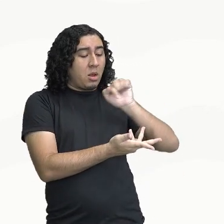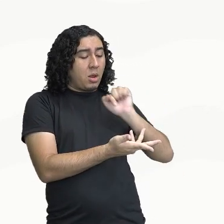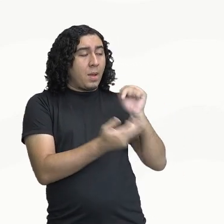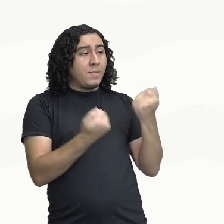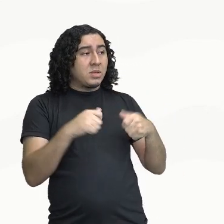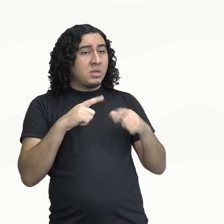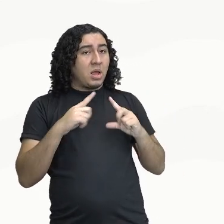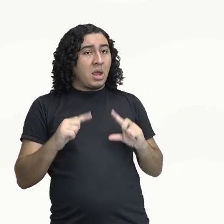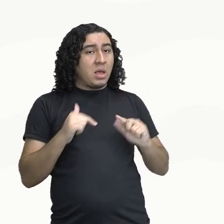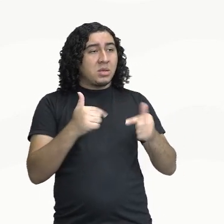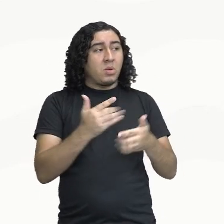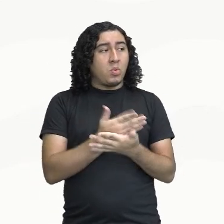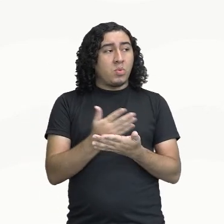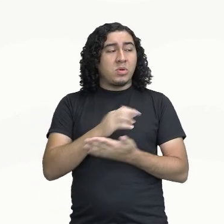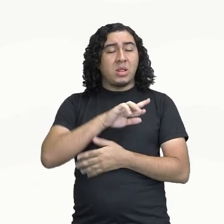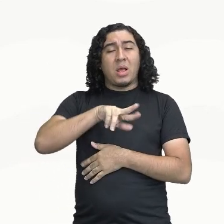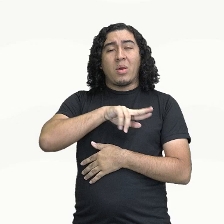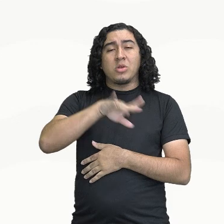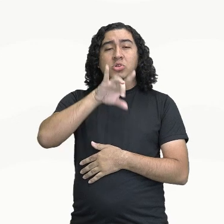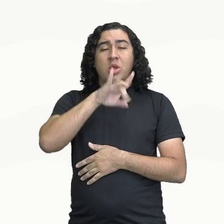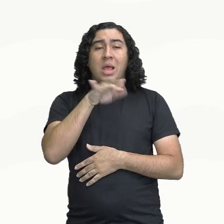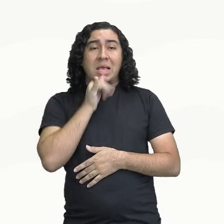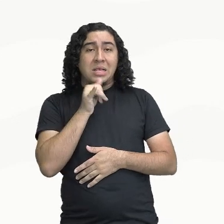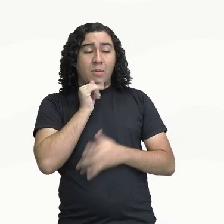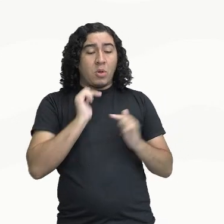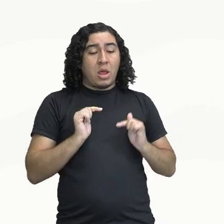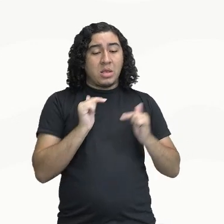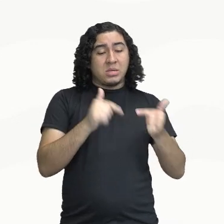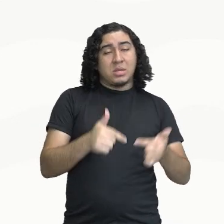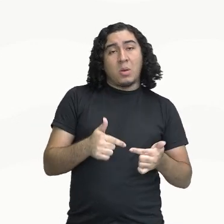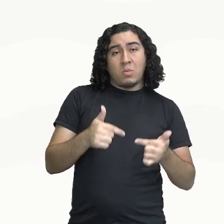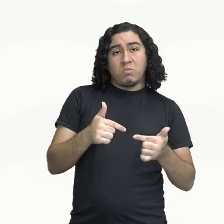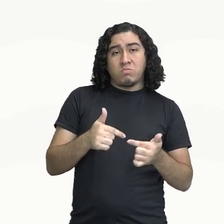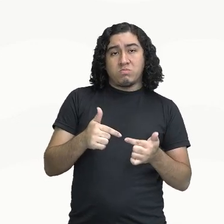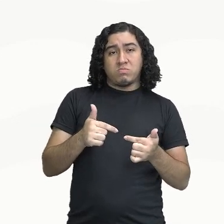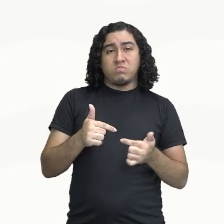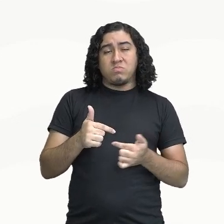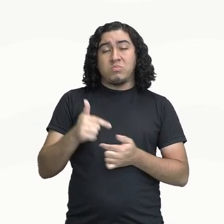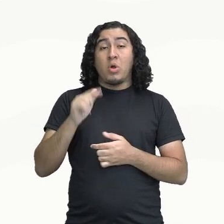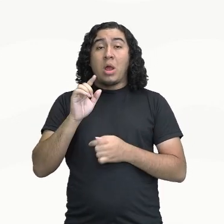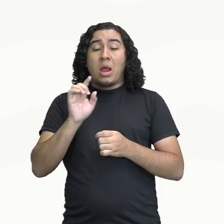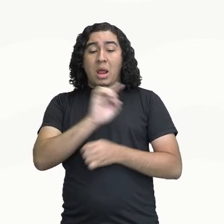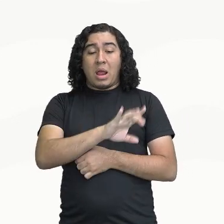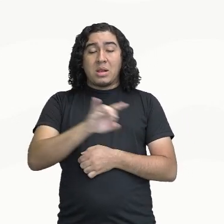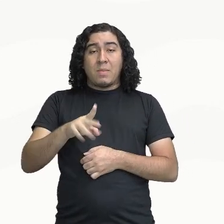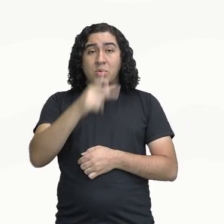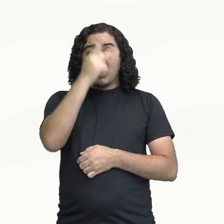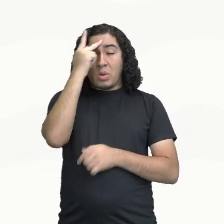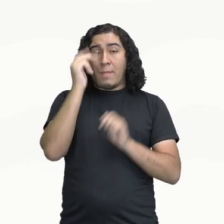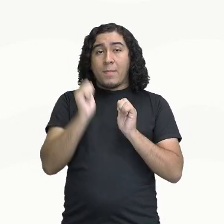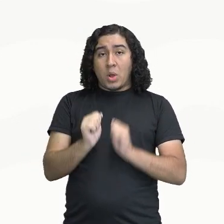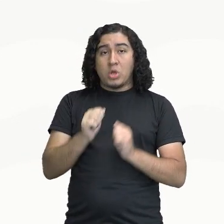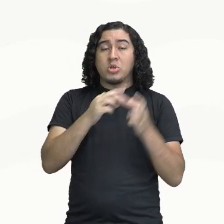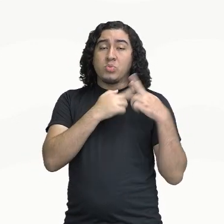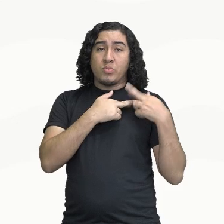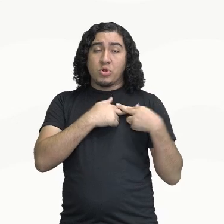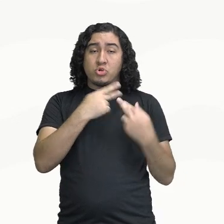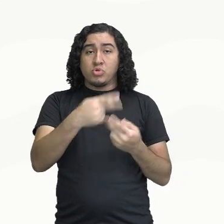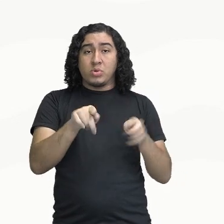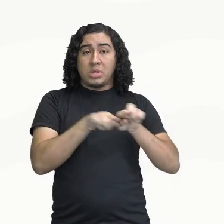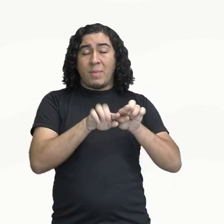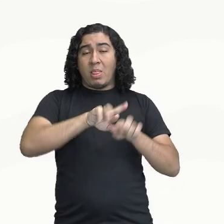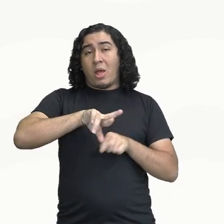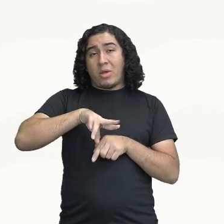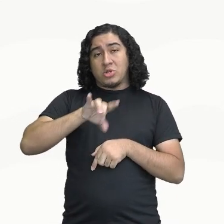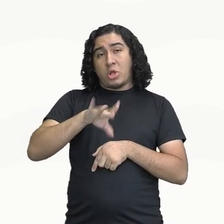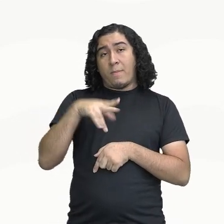atitudes. Então, não basta apenas ações políticas. Cada um pode fazer a sua parte. Então, sobre essas